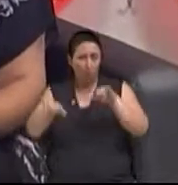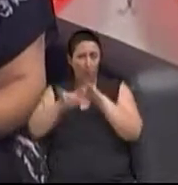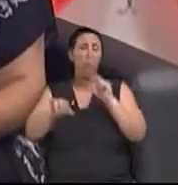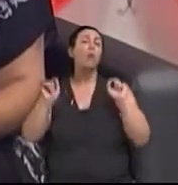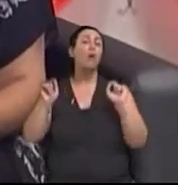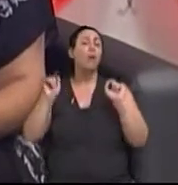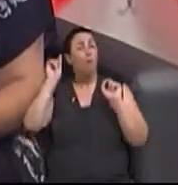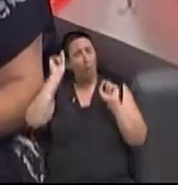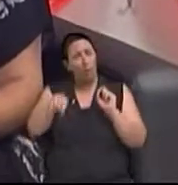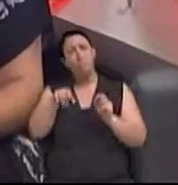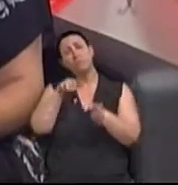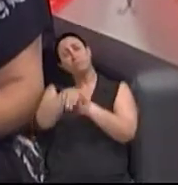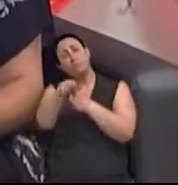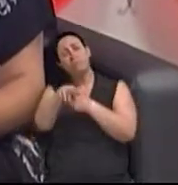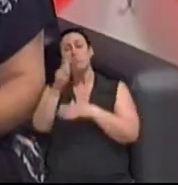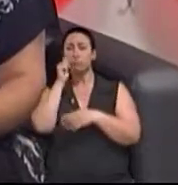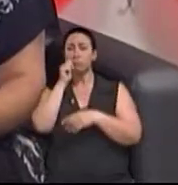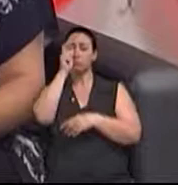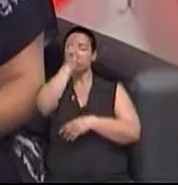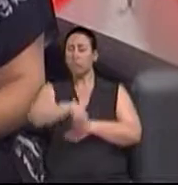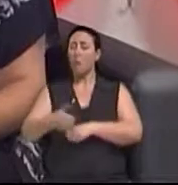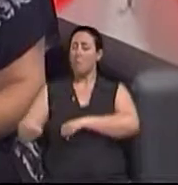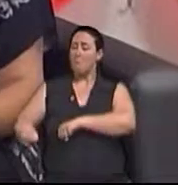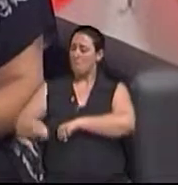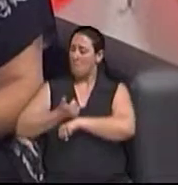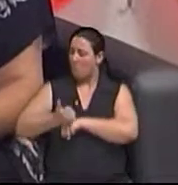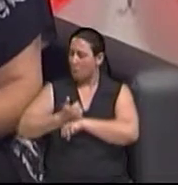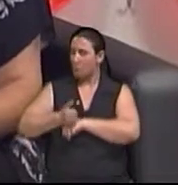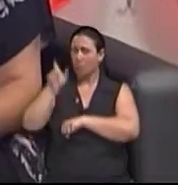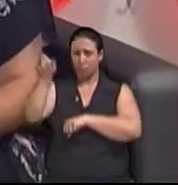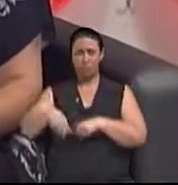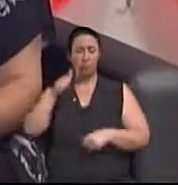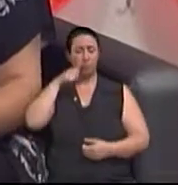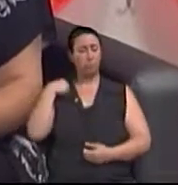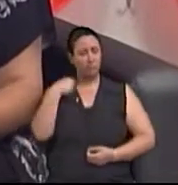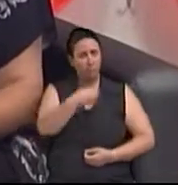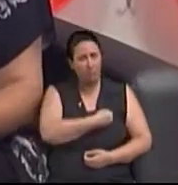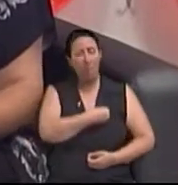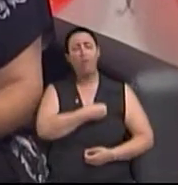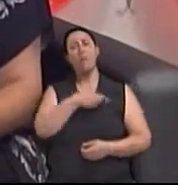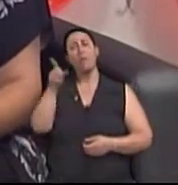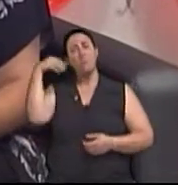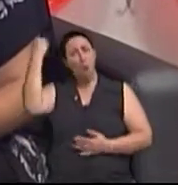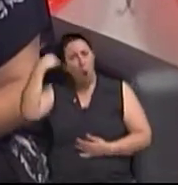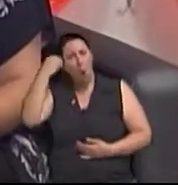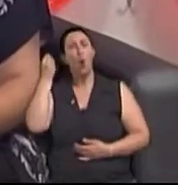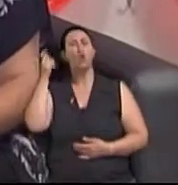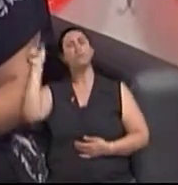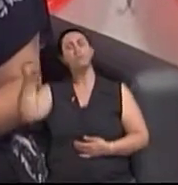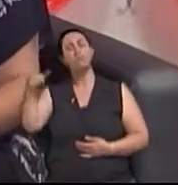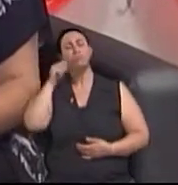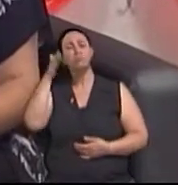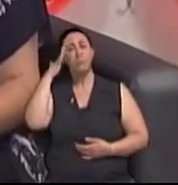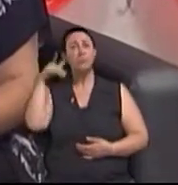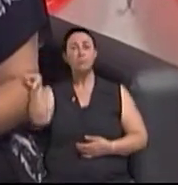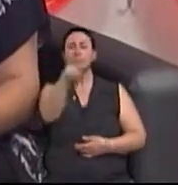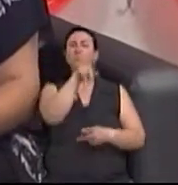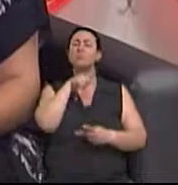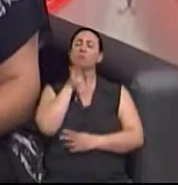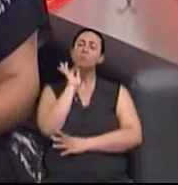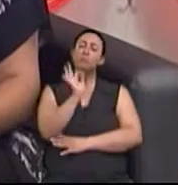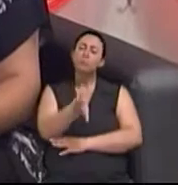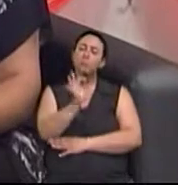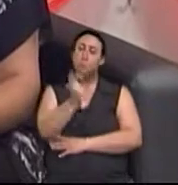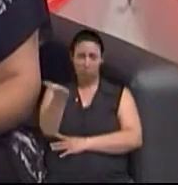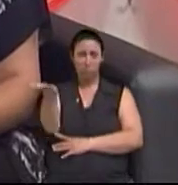trouxe informações de uma especialista a gente conversou e tenho certeza que muita gente que tá aí do outro lado ficou mais tranquilo